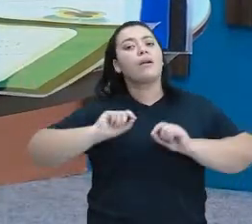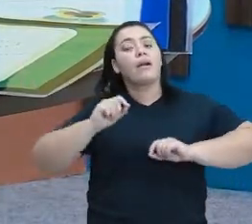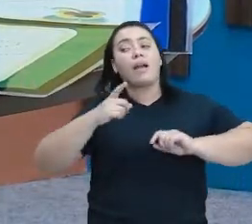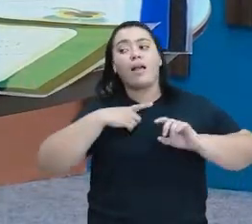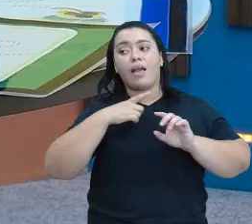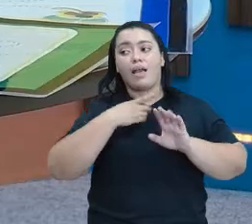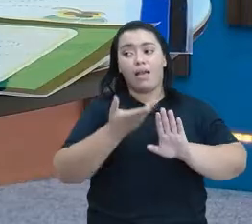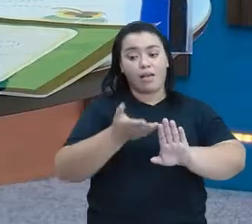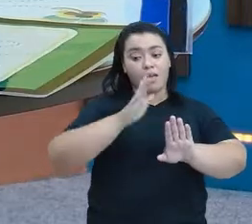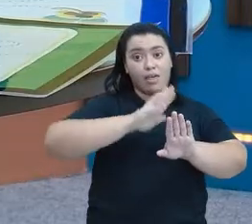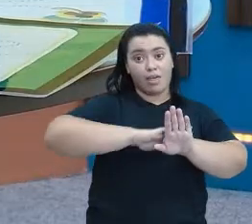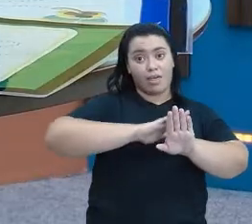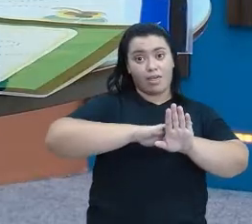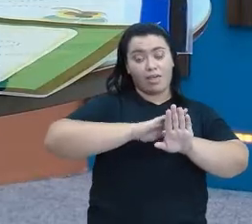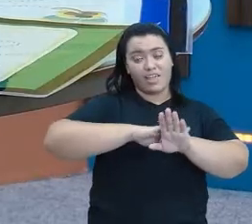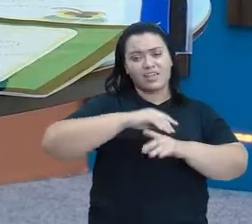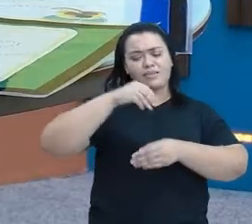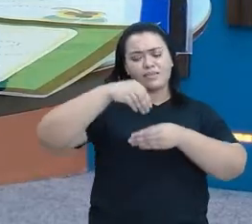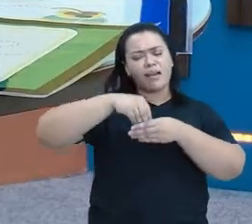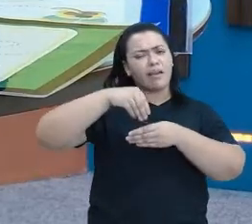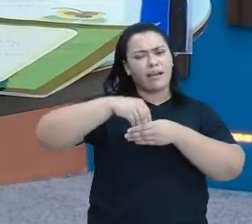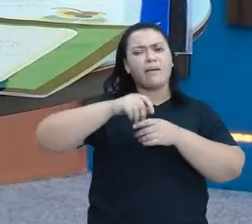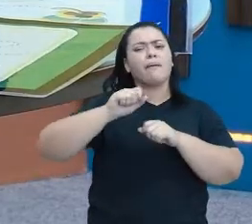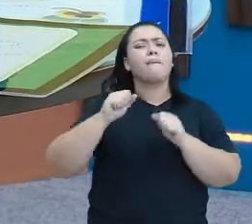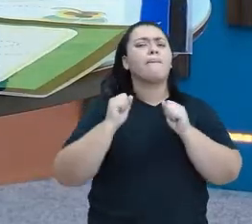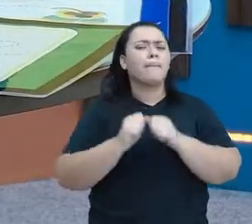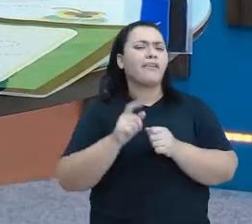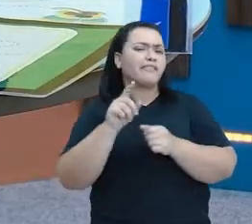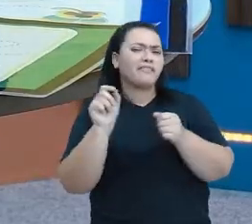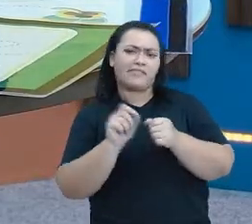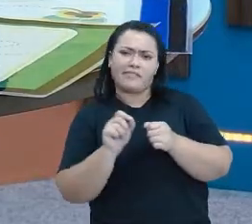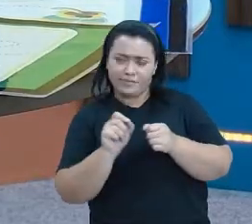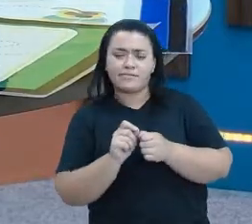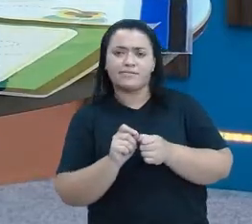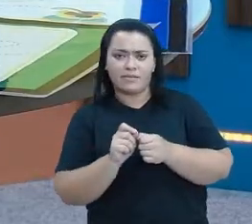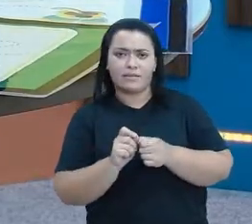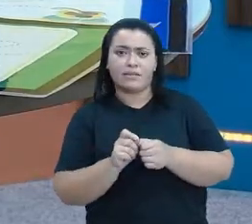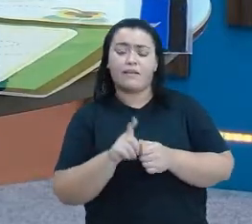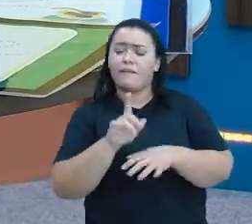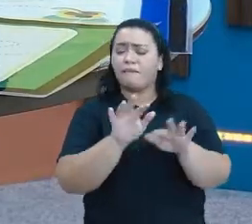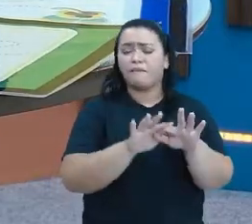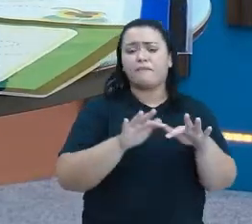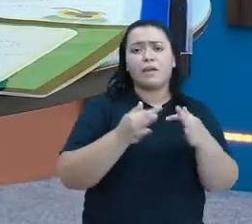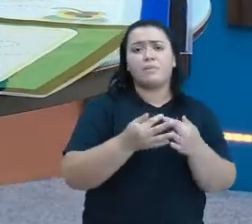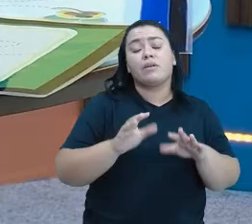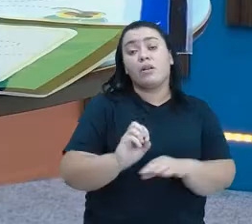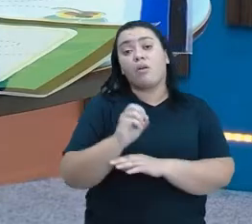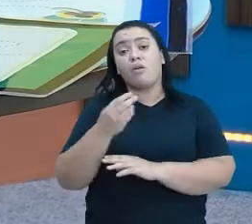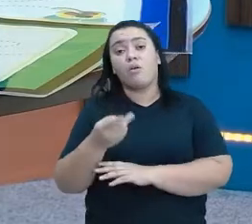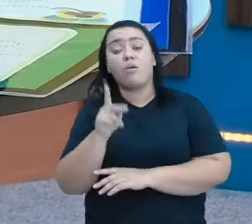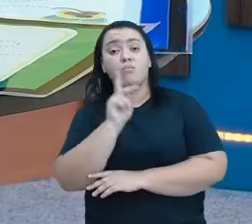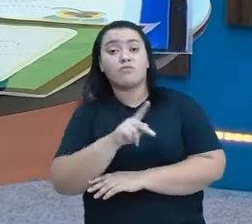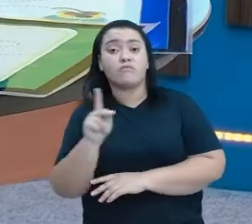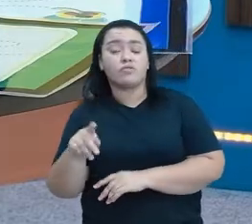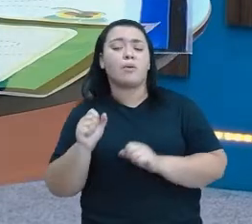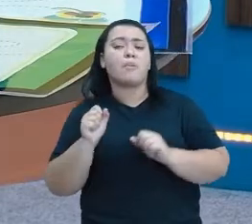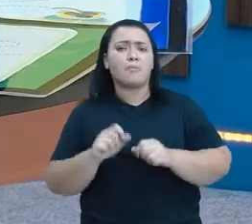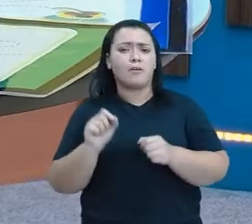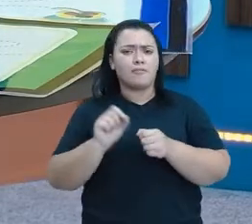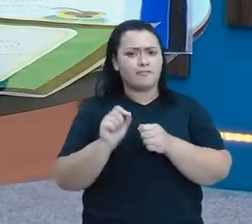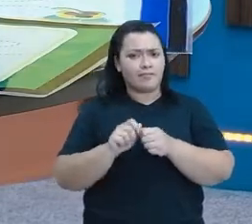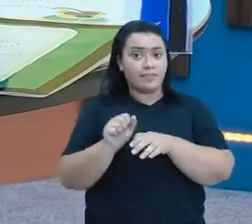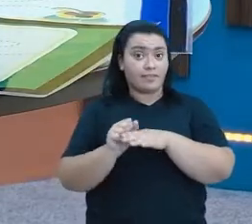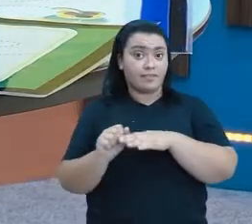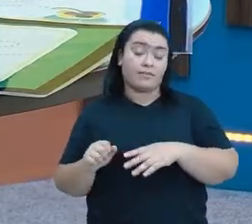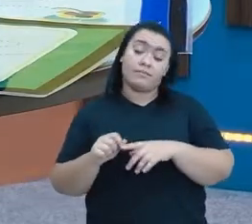preso um saquinho, a gente pode produzir isso muito fácil, tanto a família quanto o professor da sala